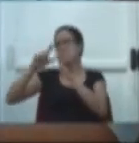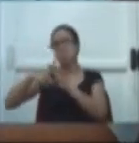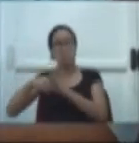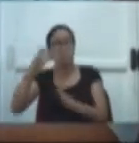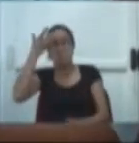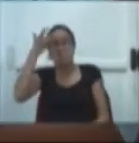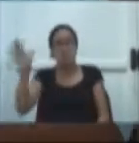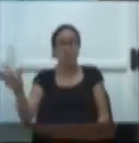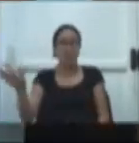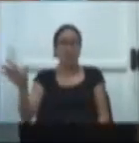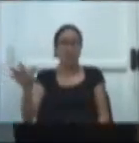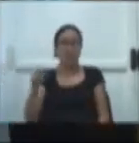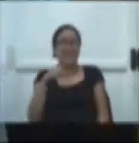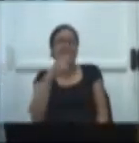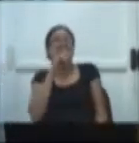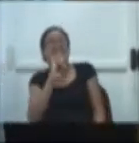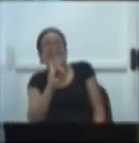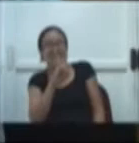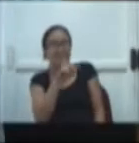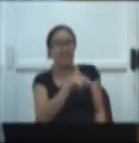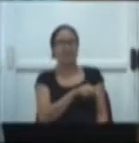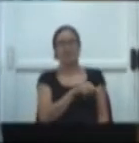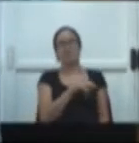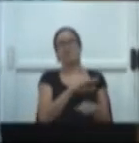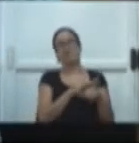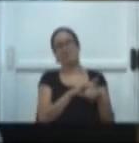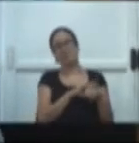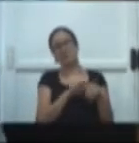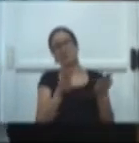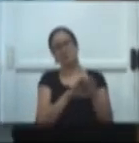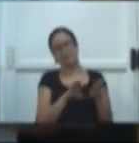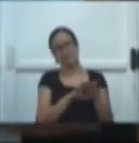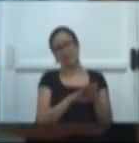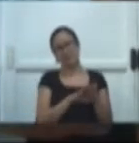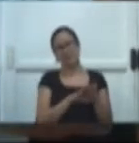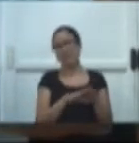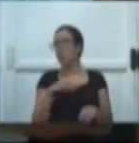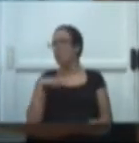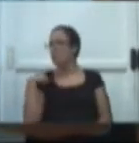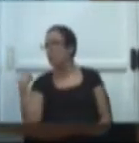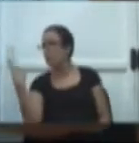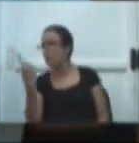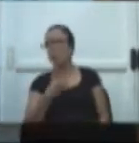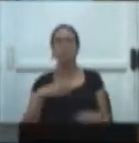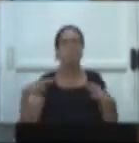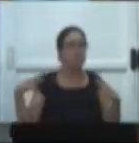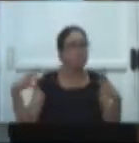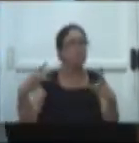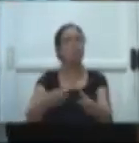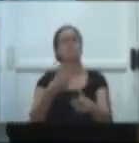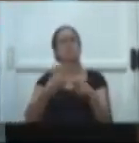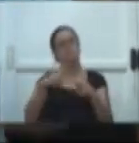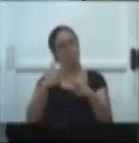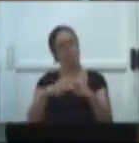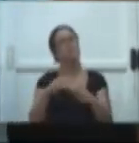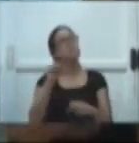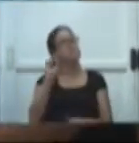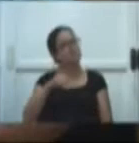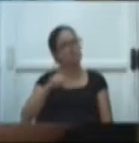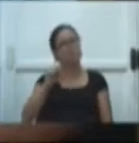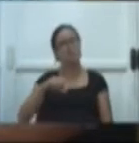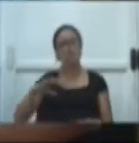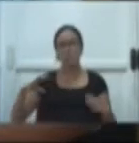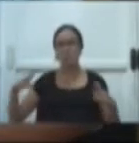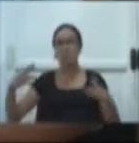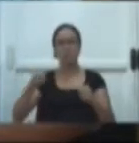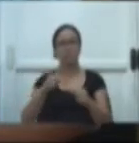dengue. Então, é um problema de todos nós. É um problema de todos nós. Então, eu tenho certeza, se minha filha pegar dengue,